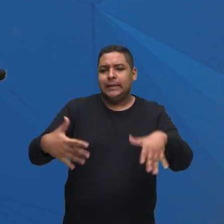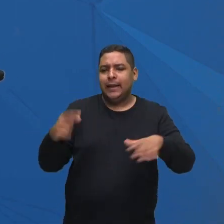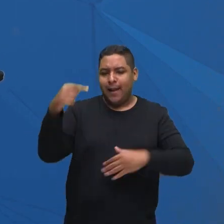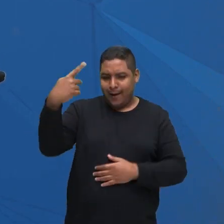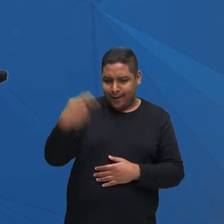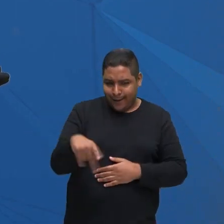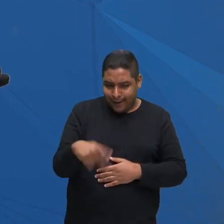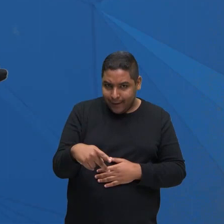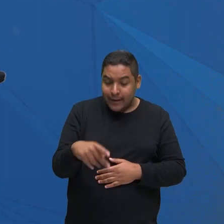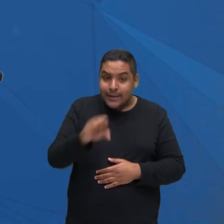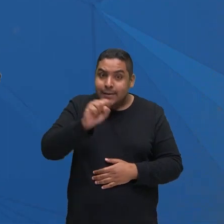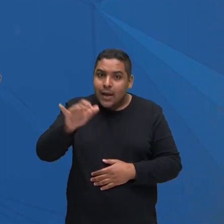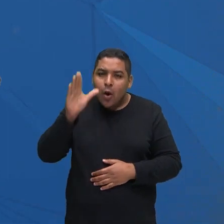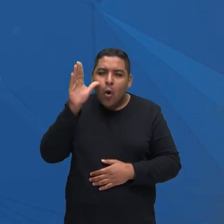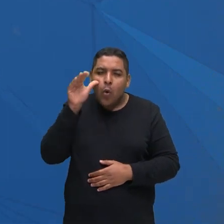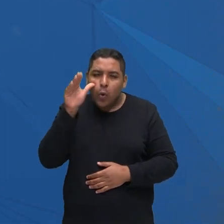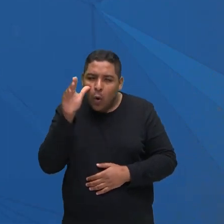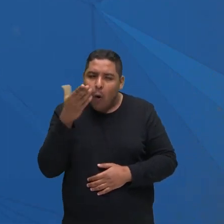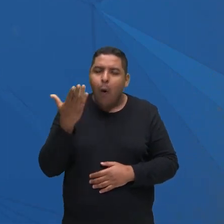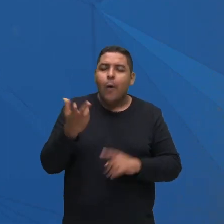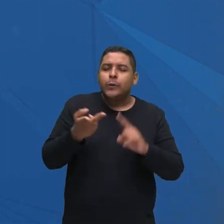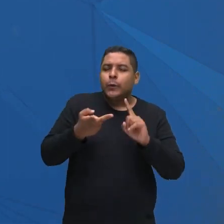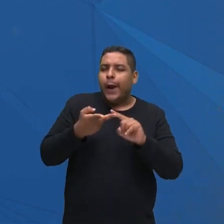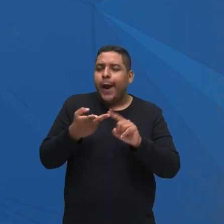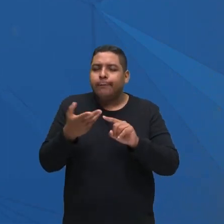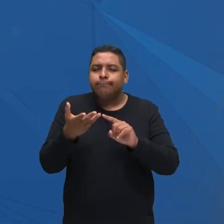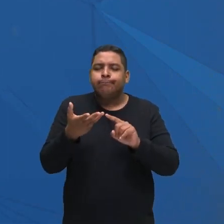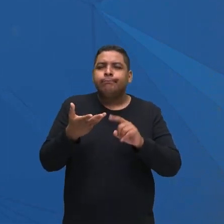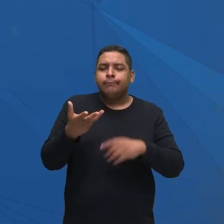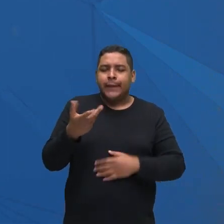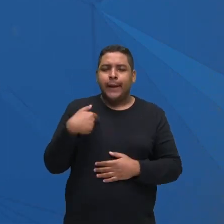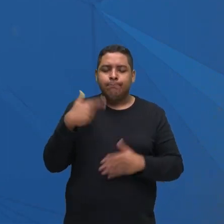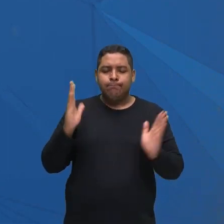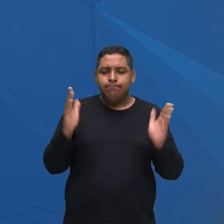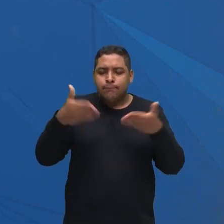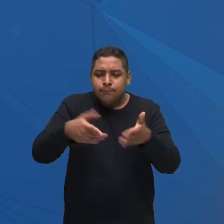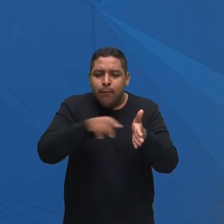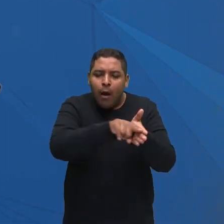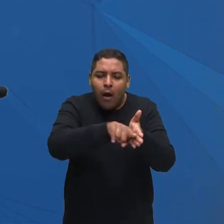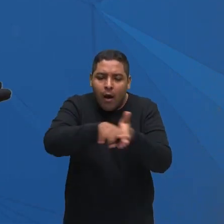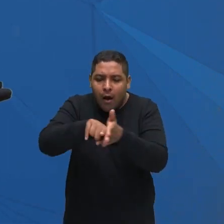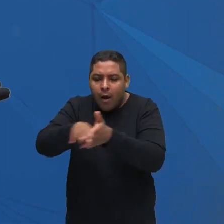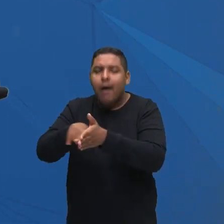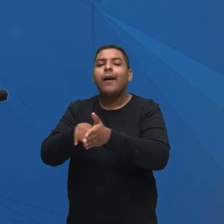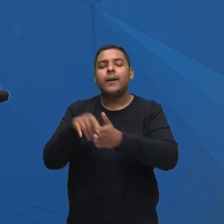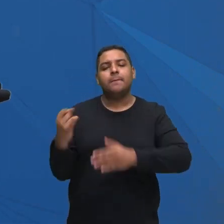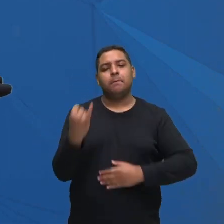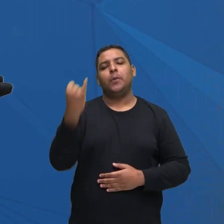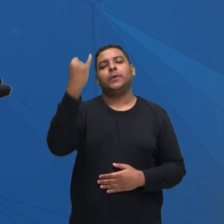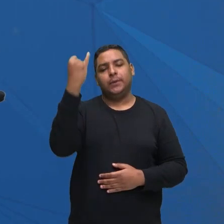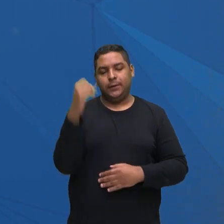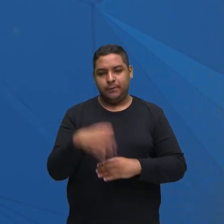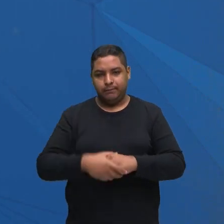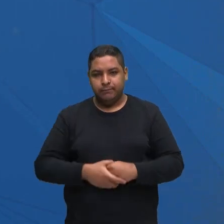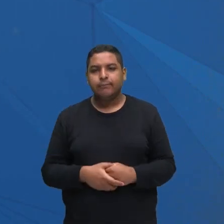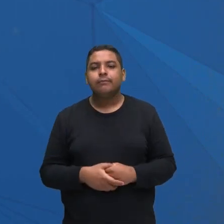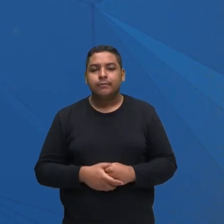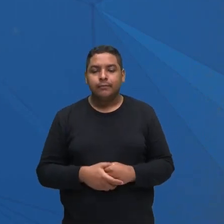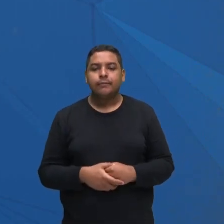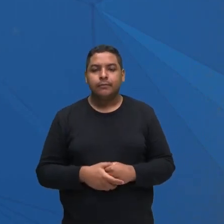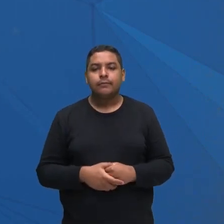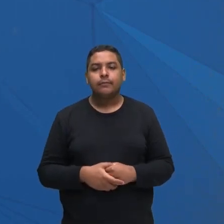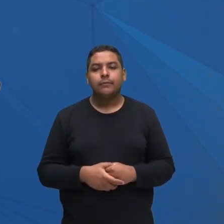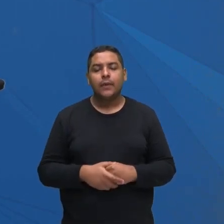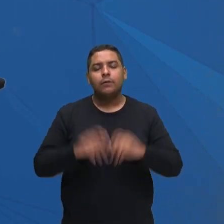Achou curioso, quer se apropriar um pouco mais? Então, pesquise, estenda esse momento, né, para que você possa ir